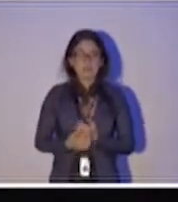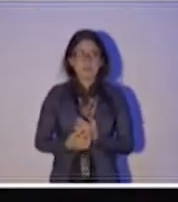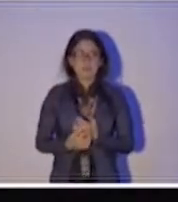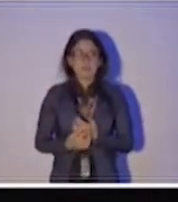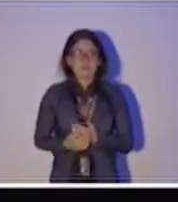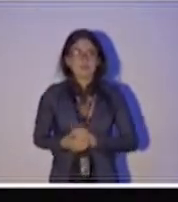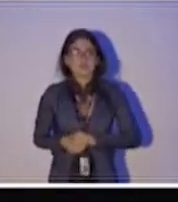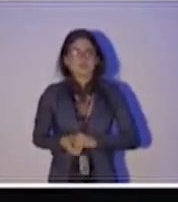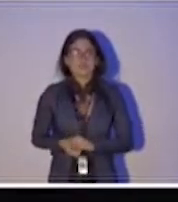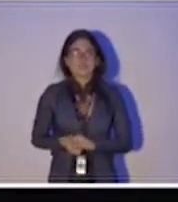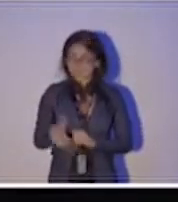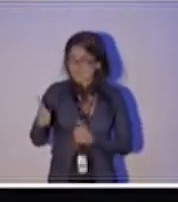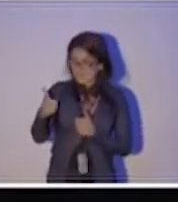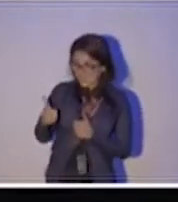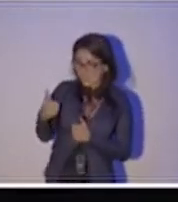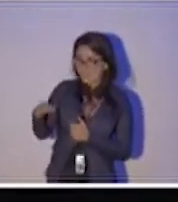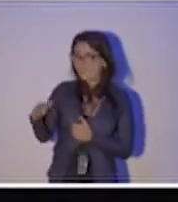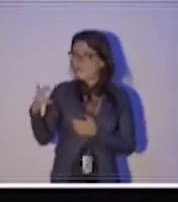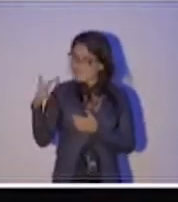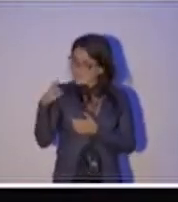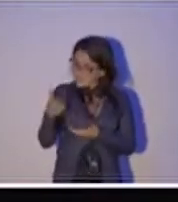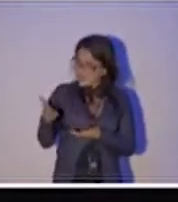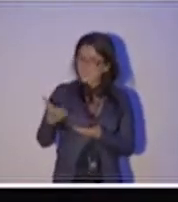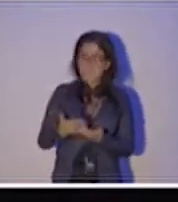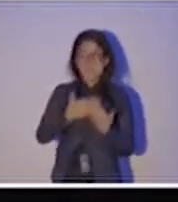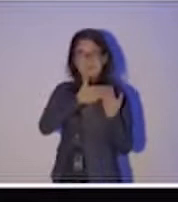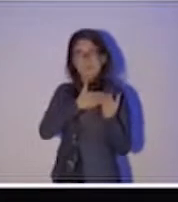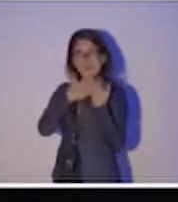Certinho? Tá na tua mão.